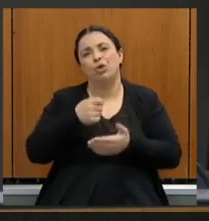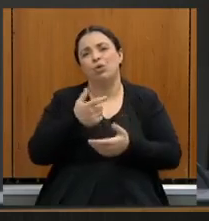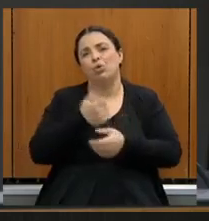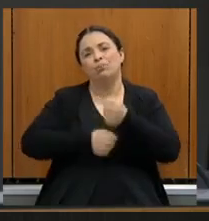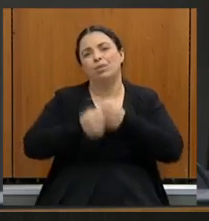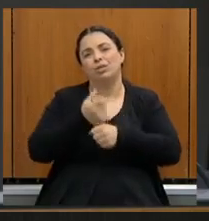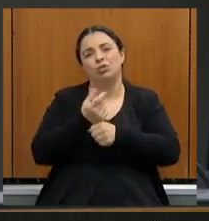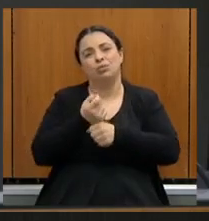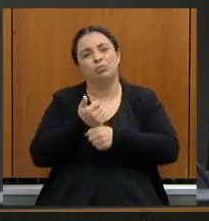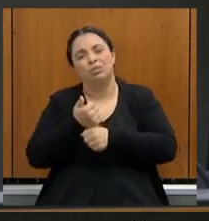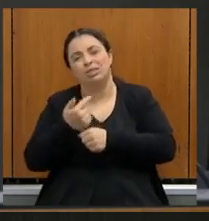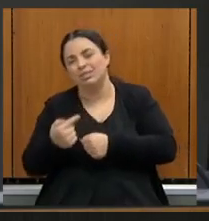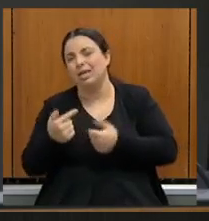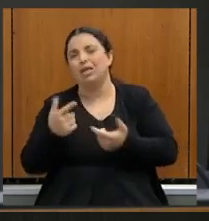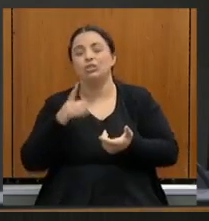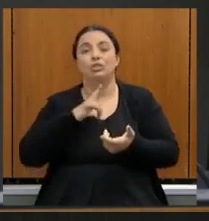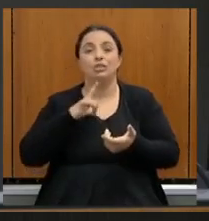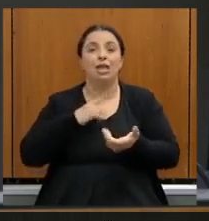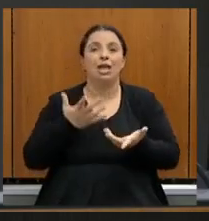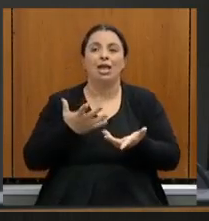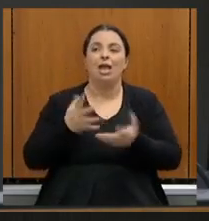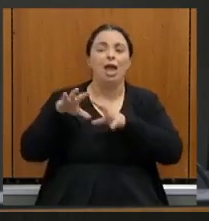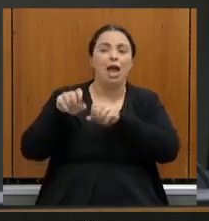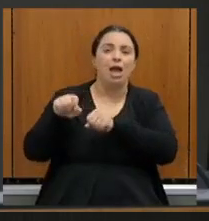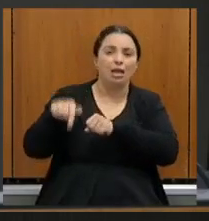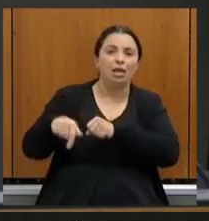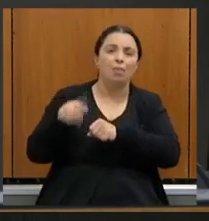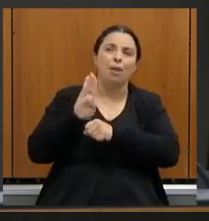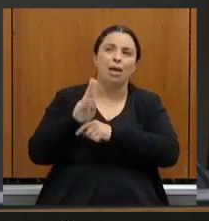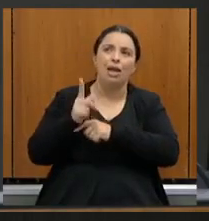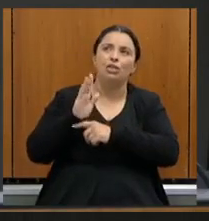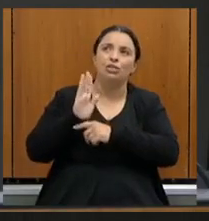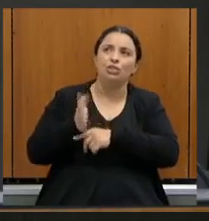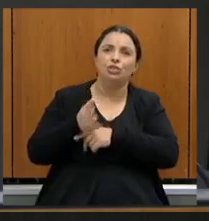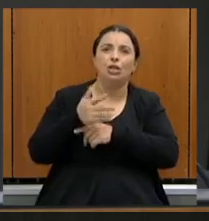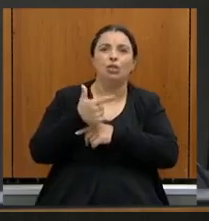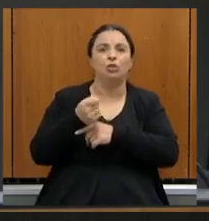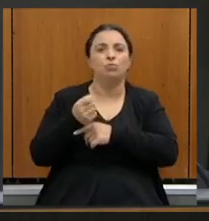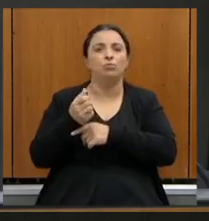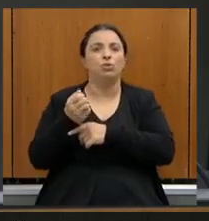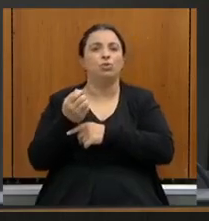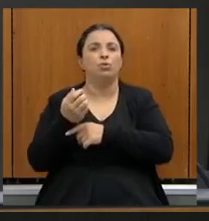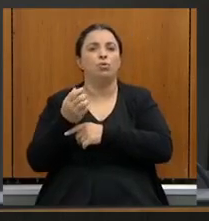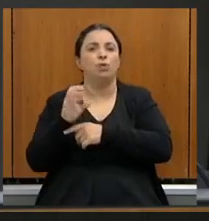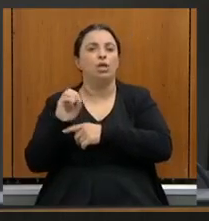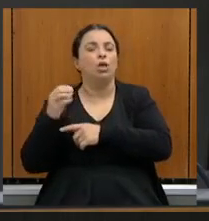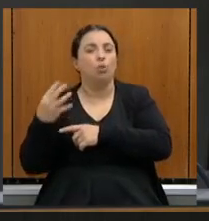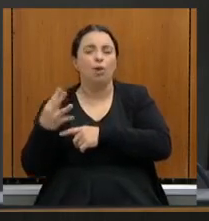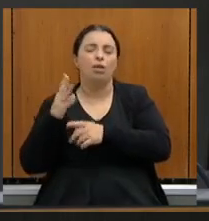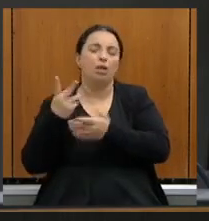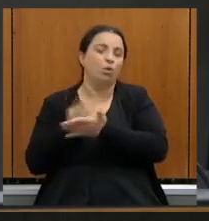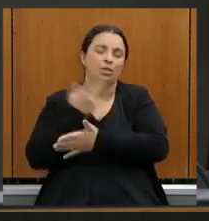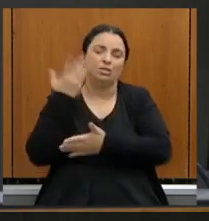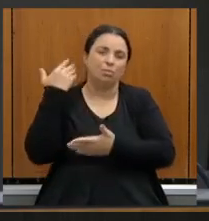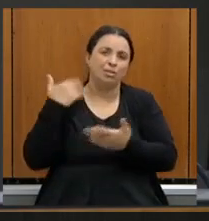o tombamento em Belo Horizonte foi em 2004, o tombamento, enfim,